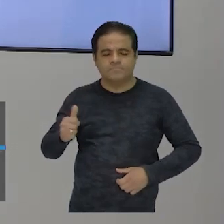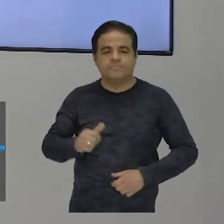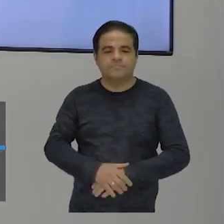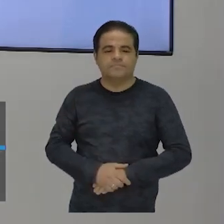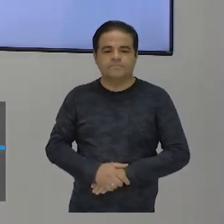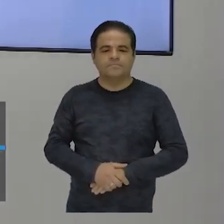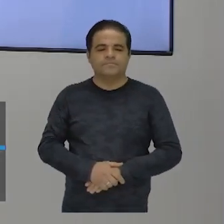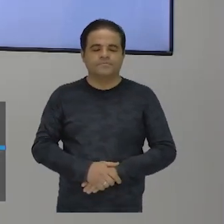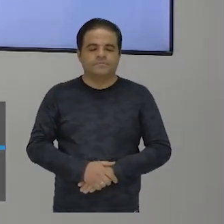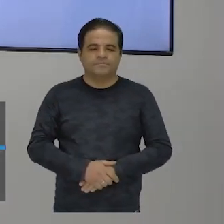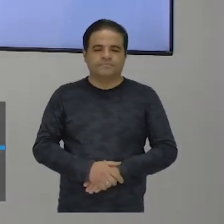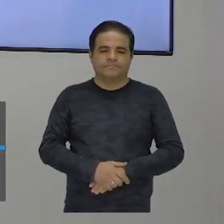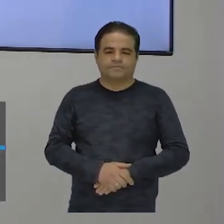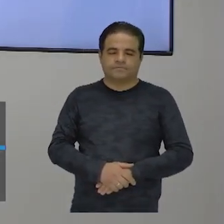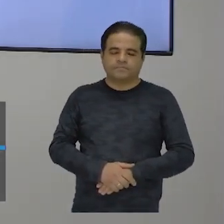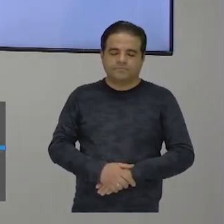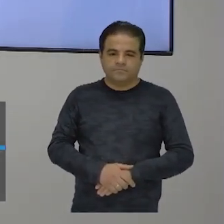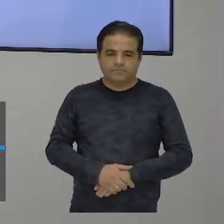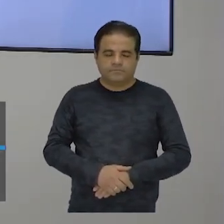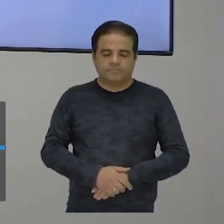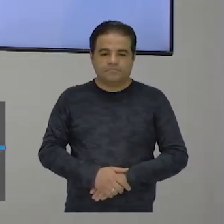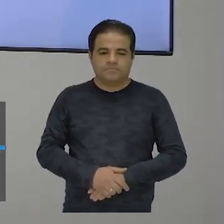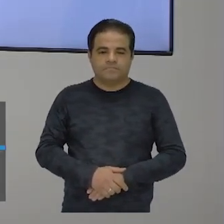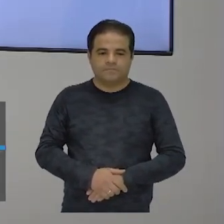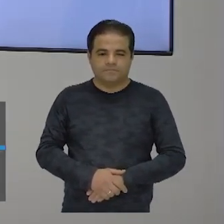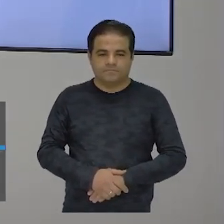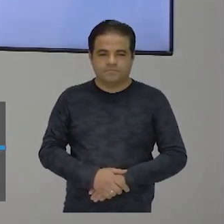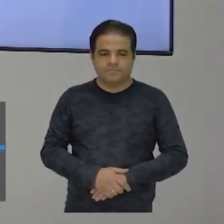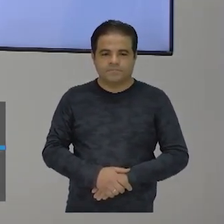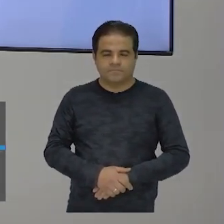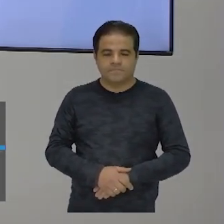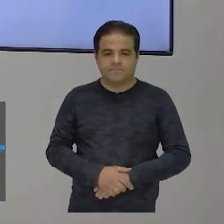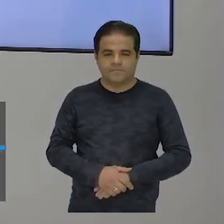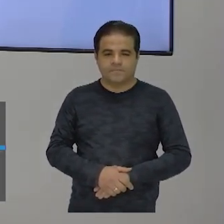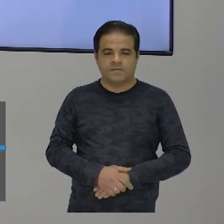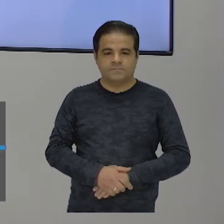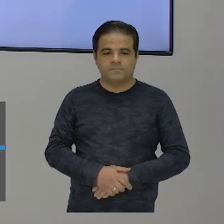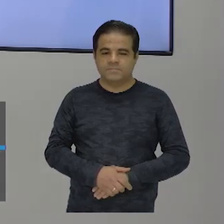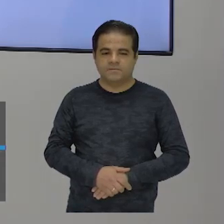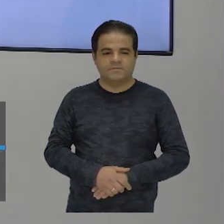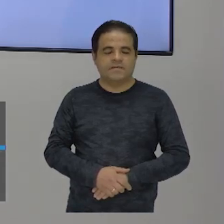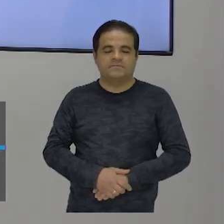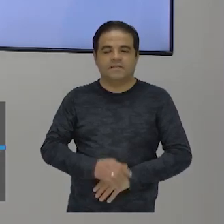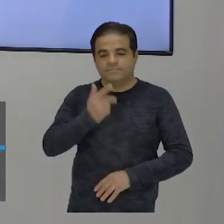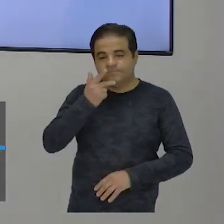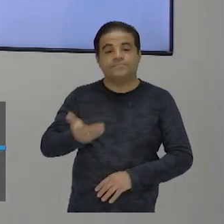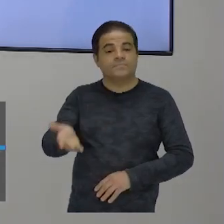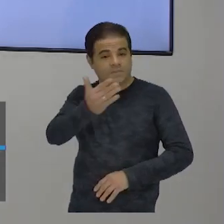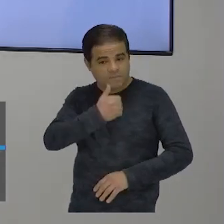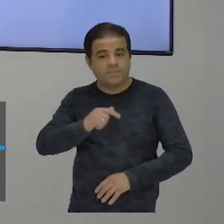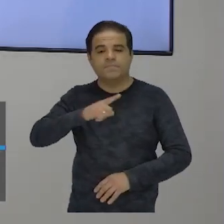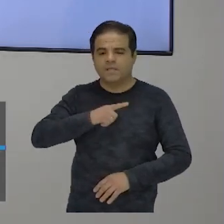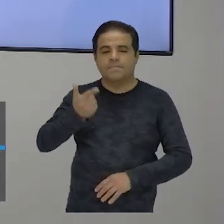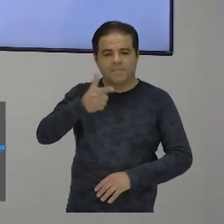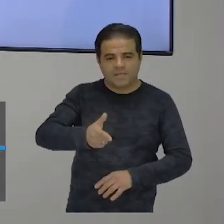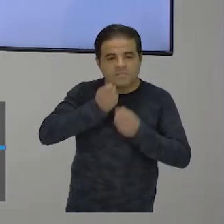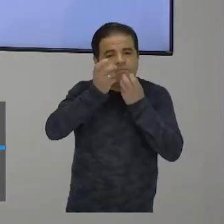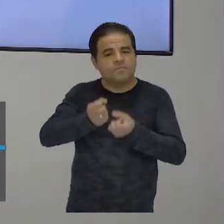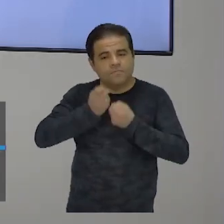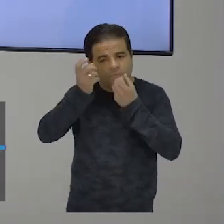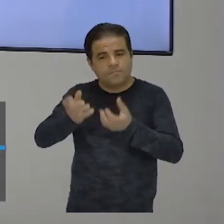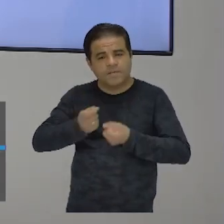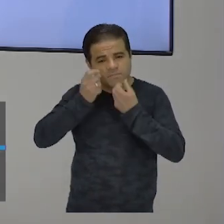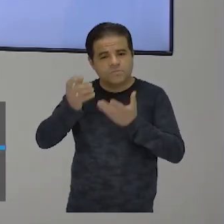aqui, fake news é toda notícia falsa, seja escrita, falada ou telecomunicada. Então, vamos lá, temos mais informações aí,